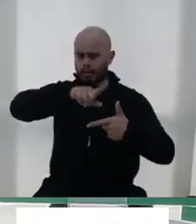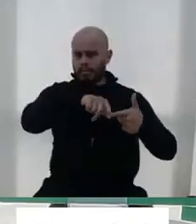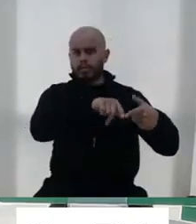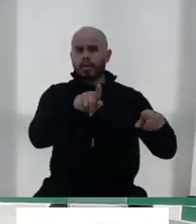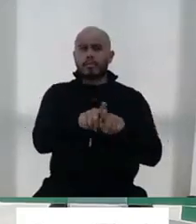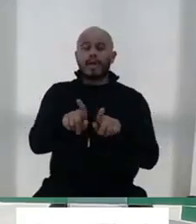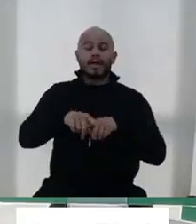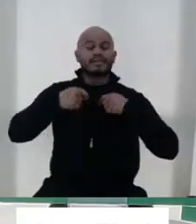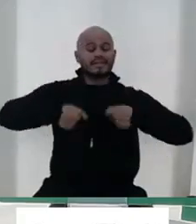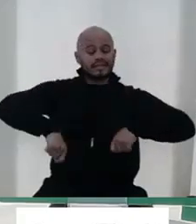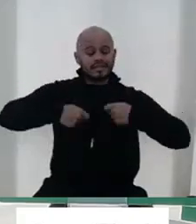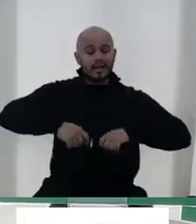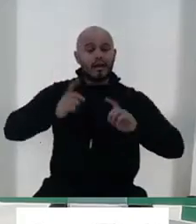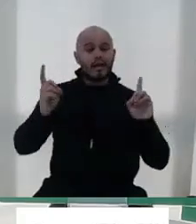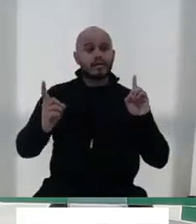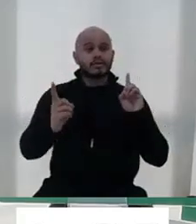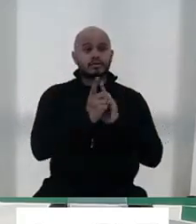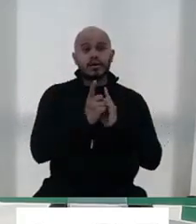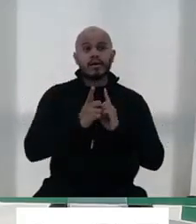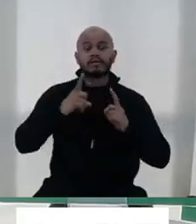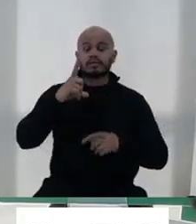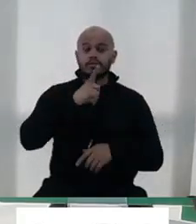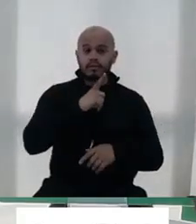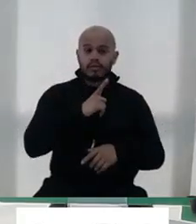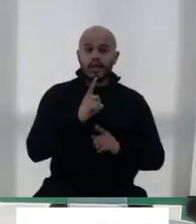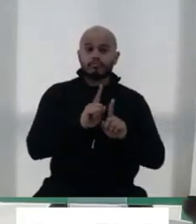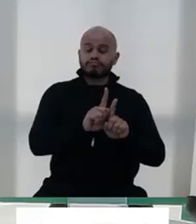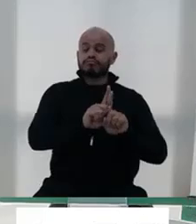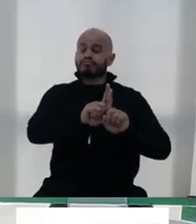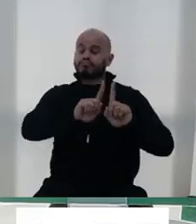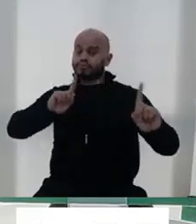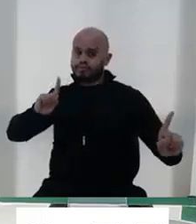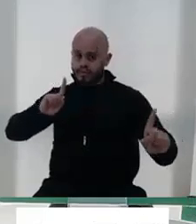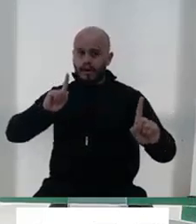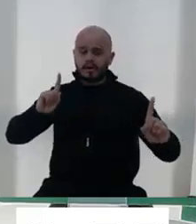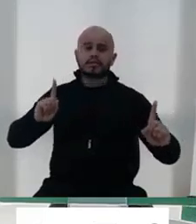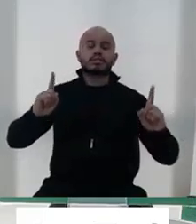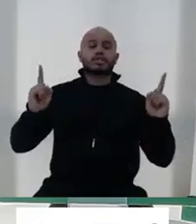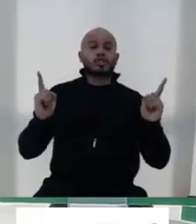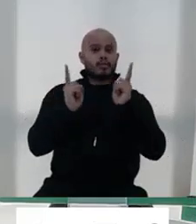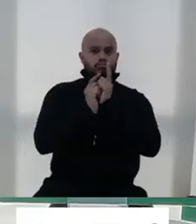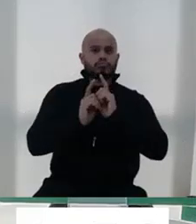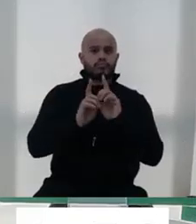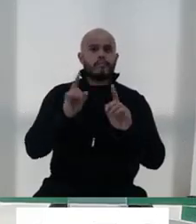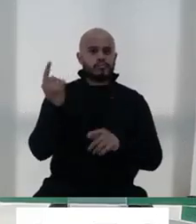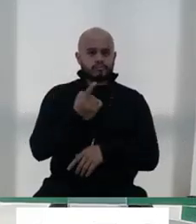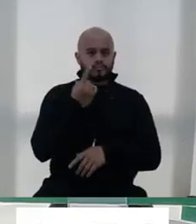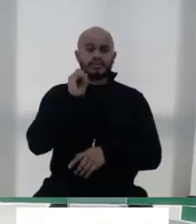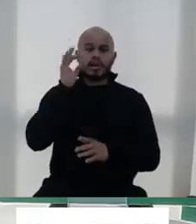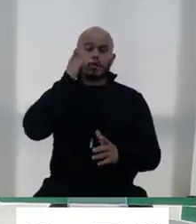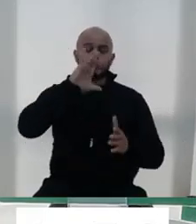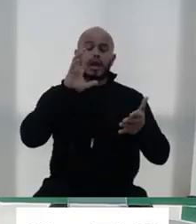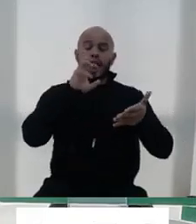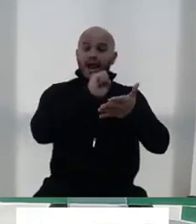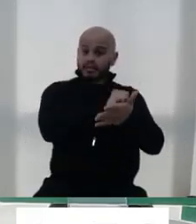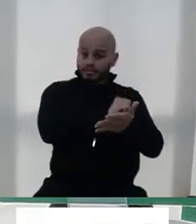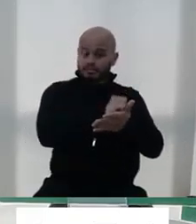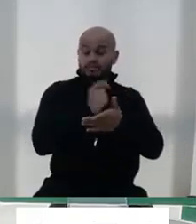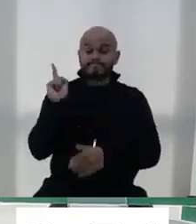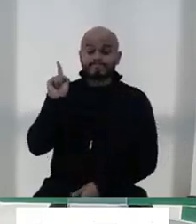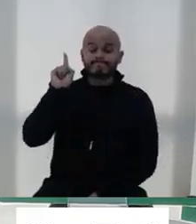esse atendimento ele seja destacado do atendimento individual. Hoje, mesmo se a pessoa conseguir fazer o agendamento, quando ela chega na